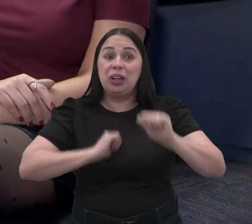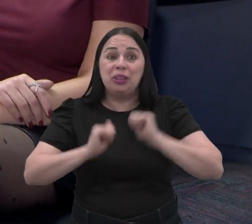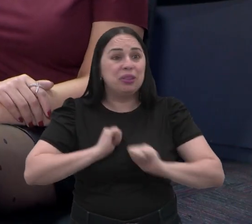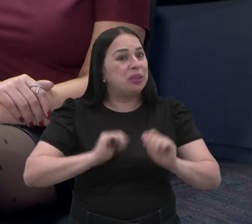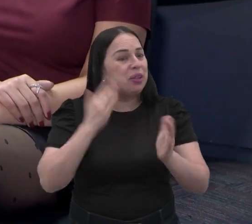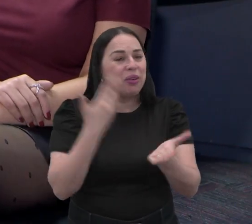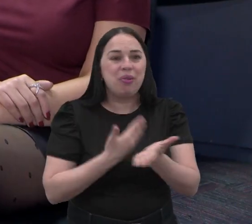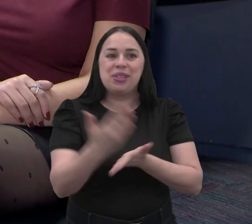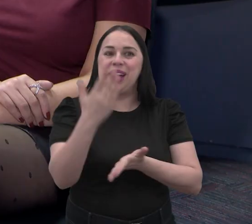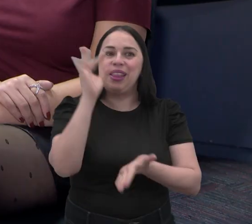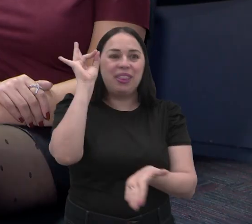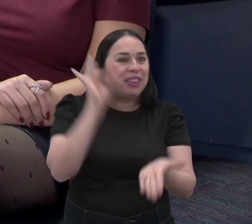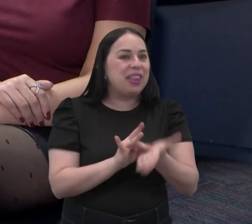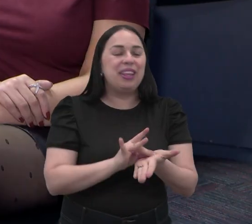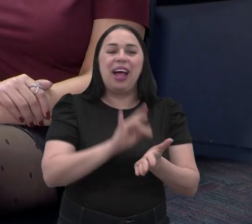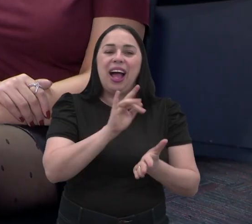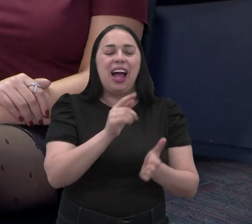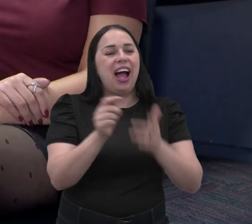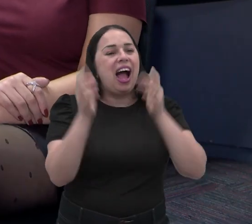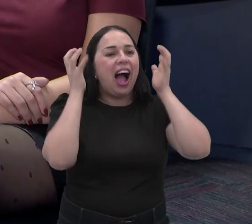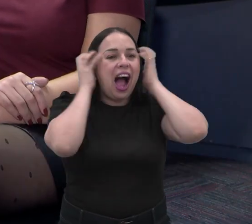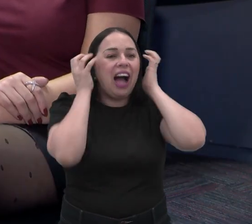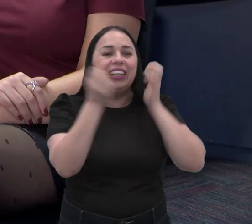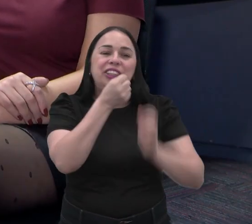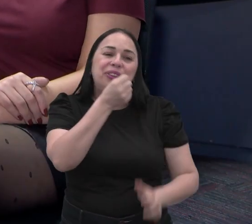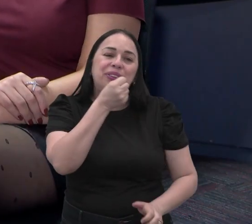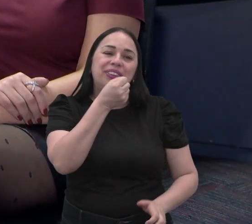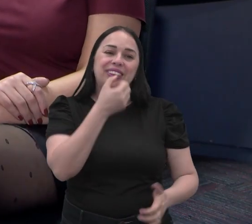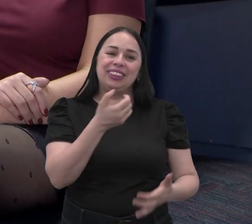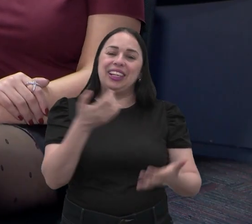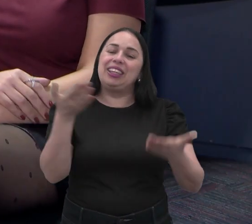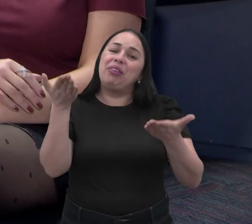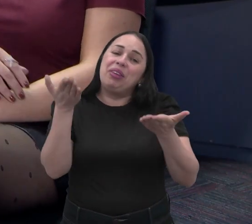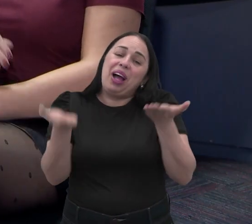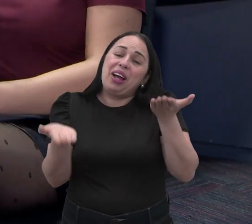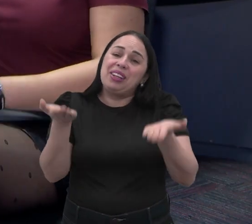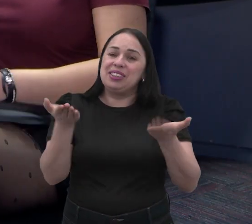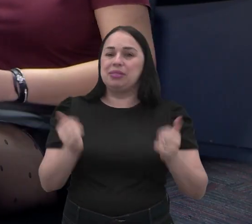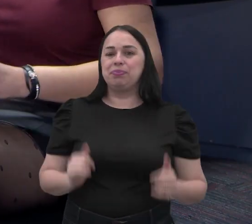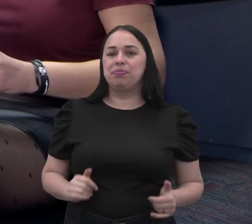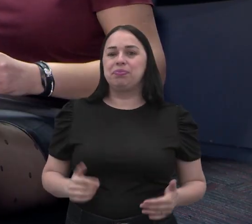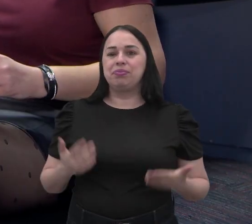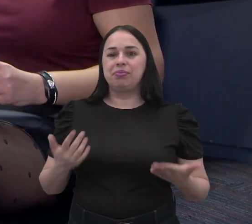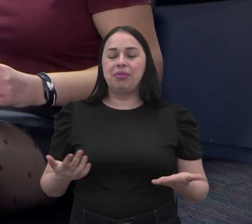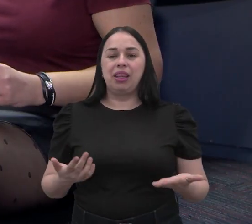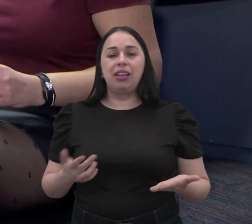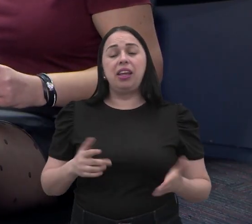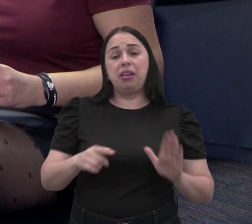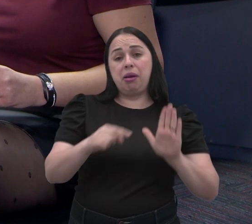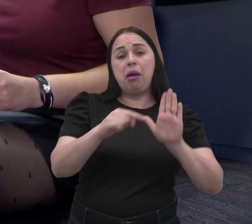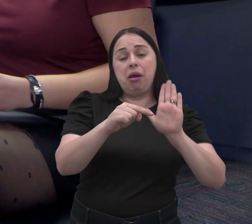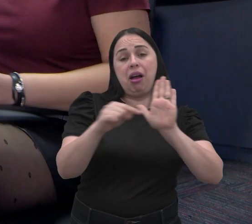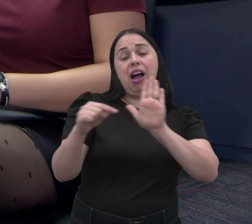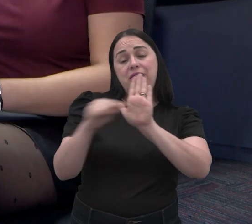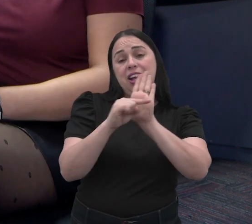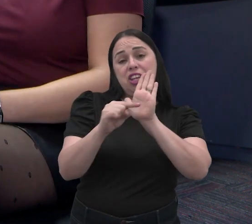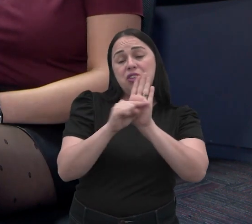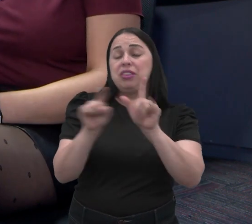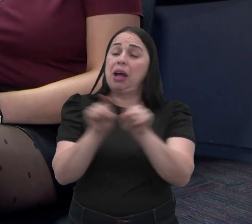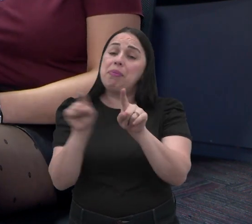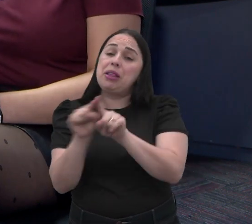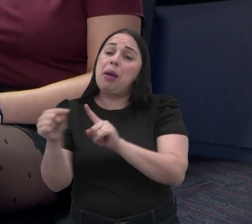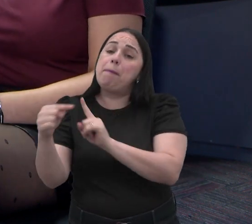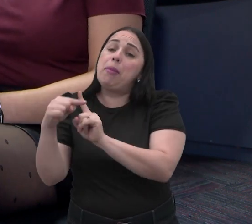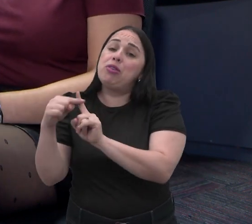para começar numa Rádio Cidade de São Paulo. Então, é uma coisa que equilibra no final da história. Aquela questão de ônus e bônus, tem uma